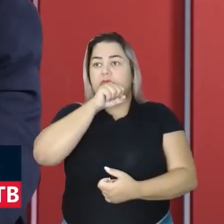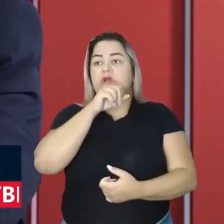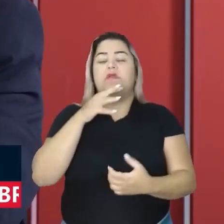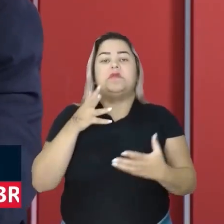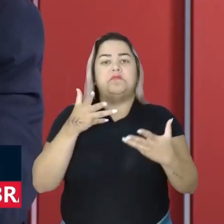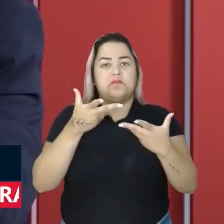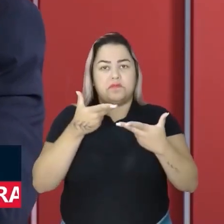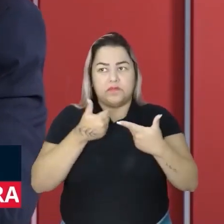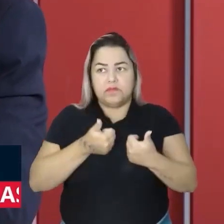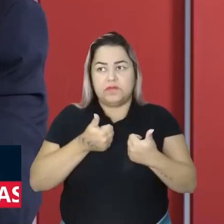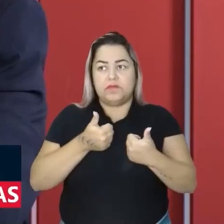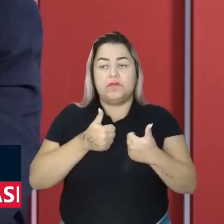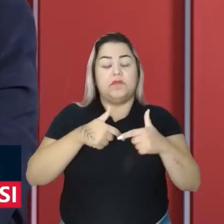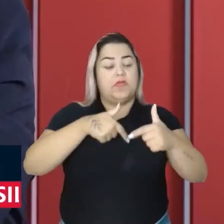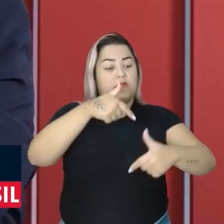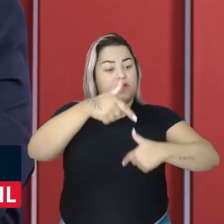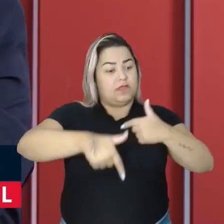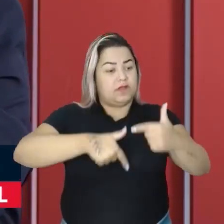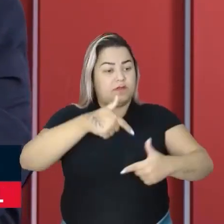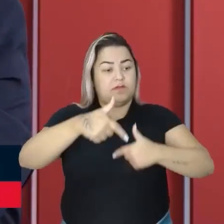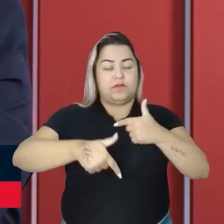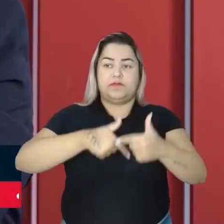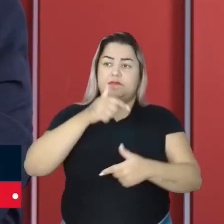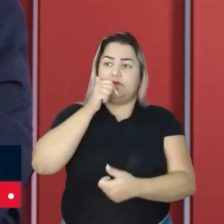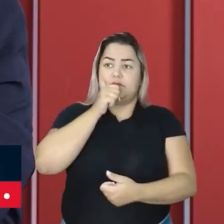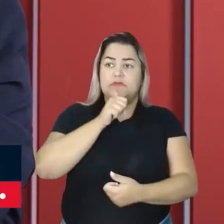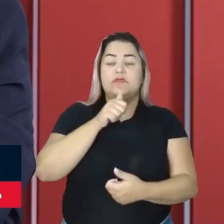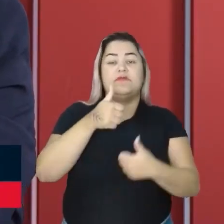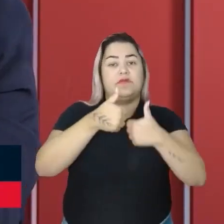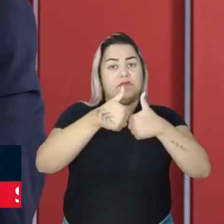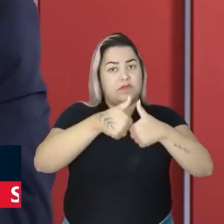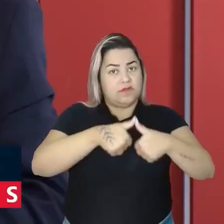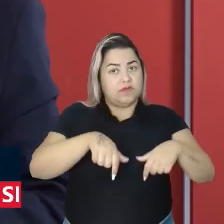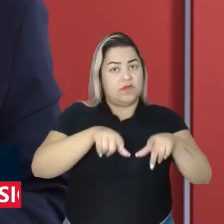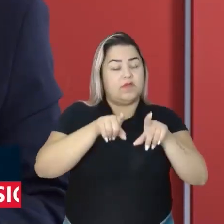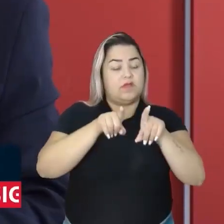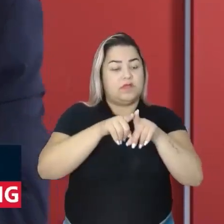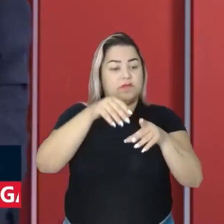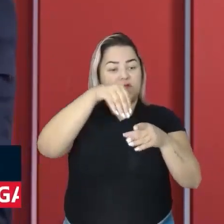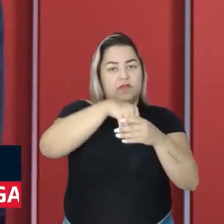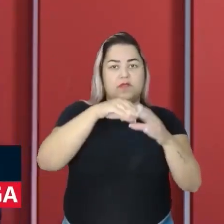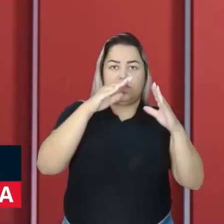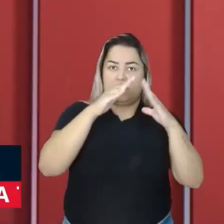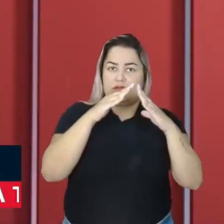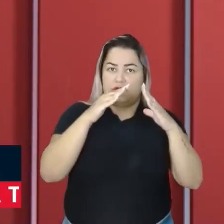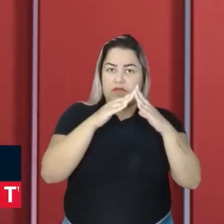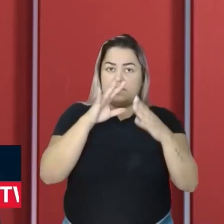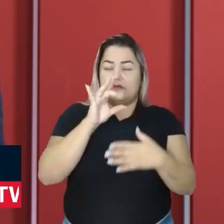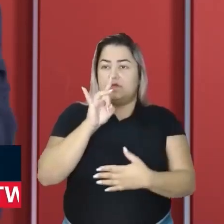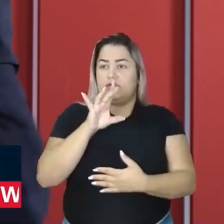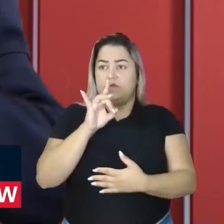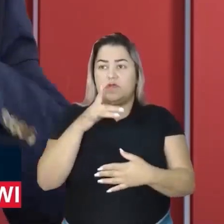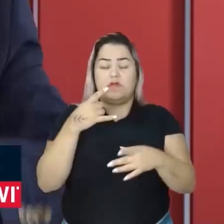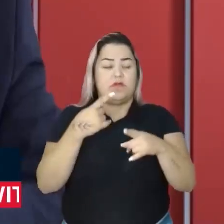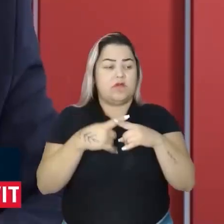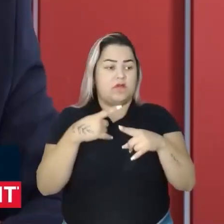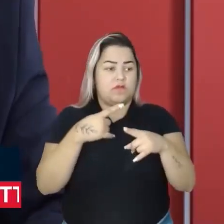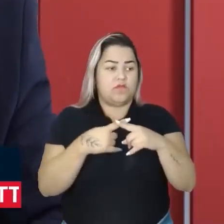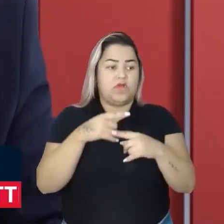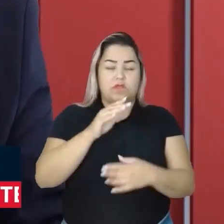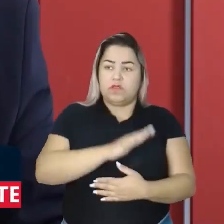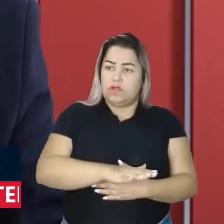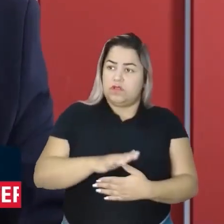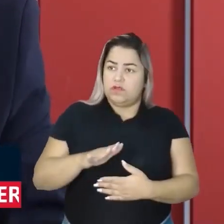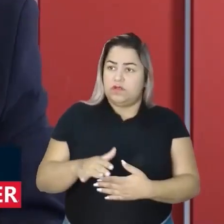pode também participar do mercado de trabalho, porque geralmente é a mãe que tem que ficar em casa, tá certo? Mas não só por causa das outras questões, por causa da criança,